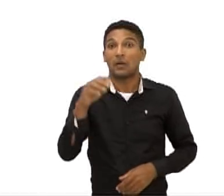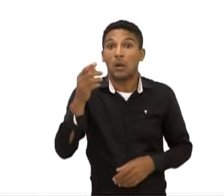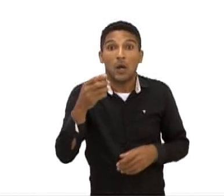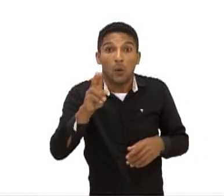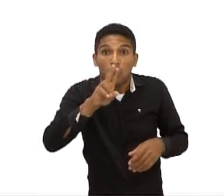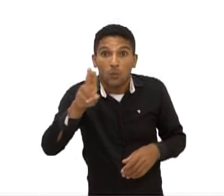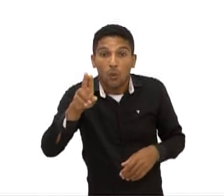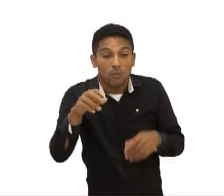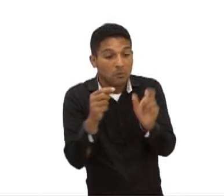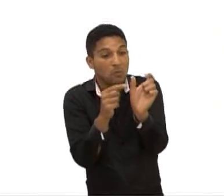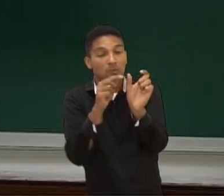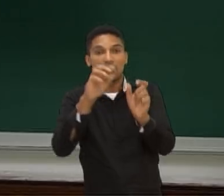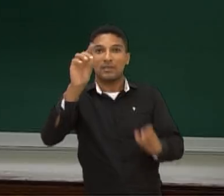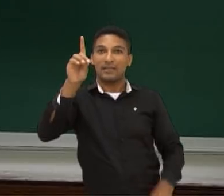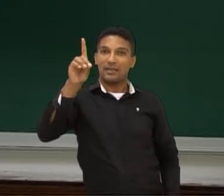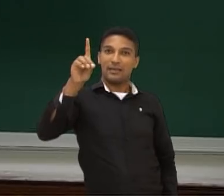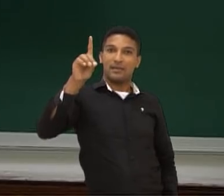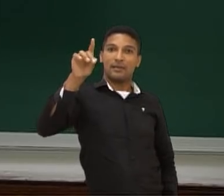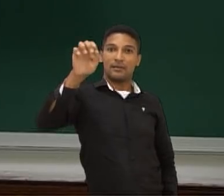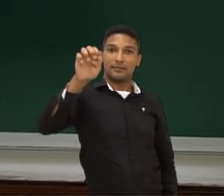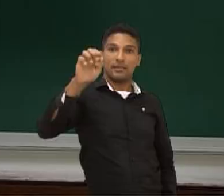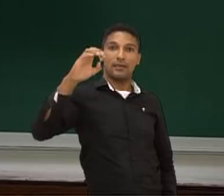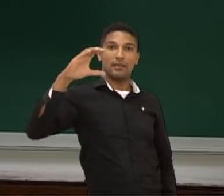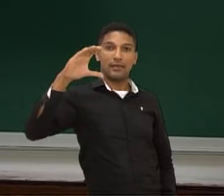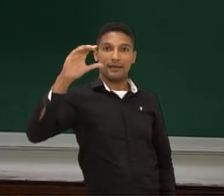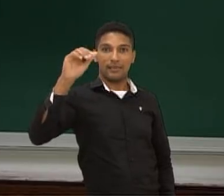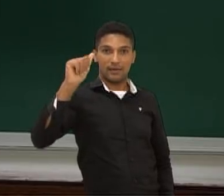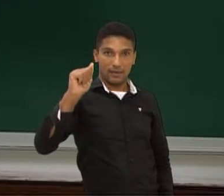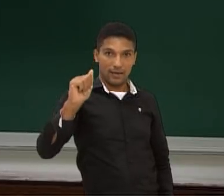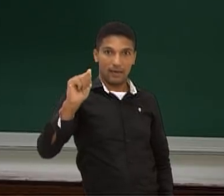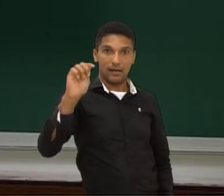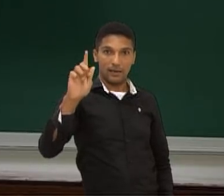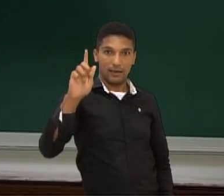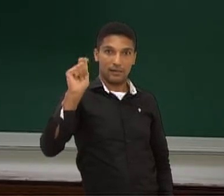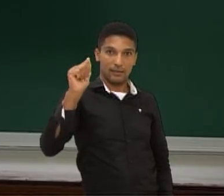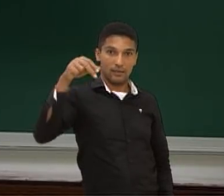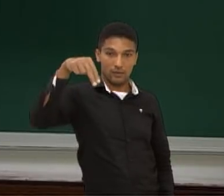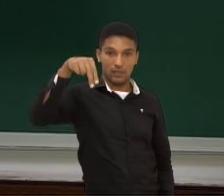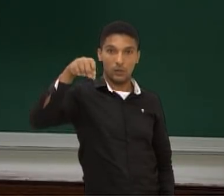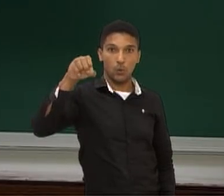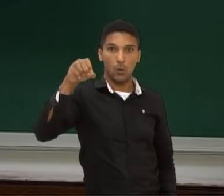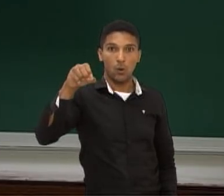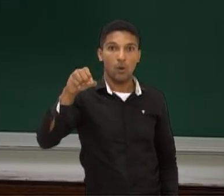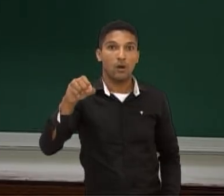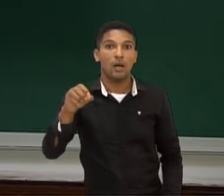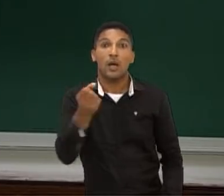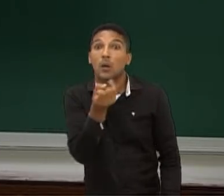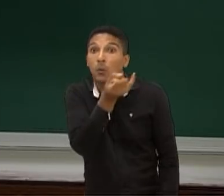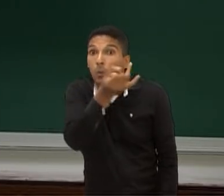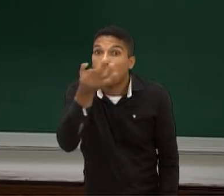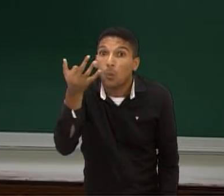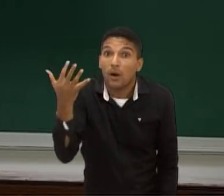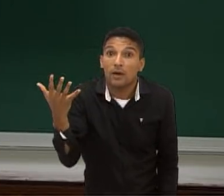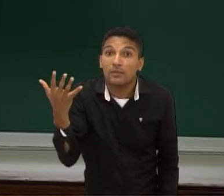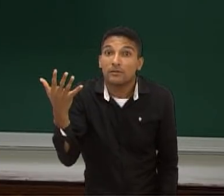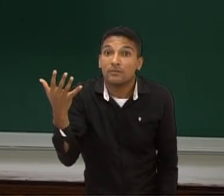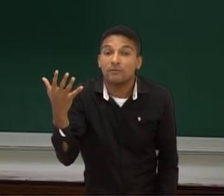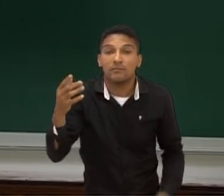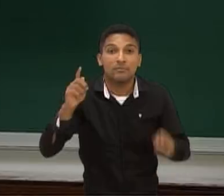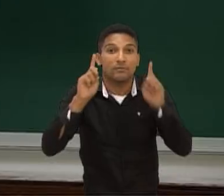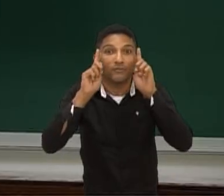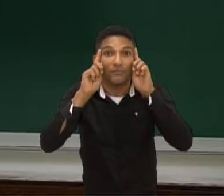decágono? Vocês lembram da aula de polígonos lá anteriormente com a professora Giane? Quantos será que tem? Quantos vértices tem um